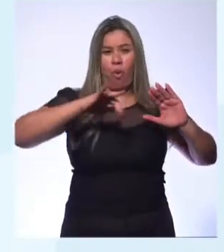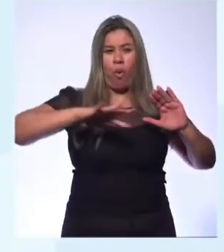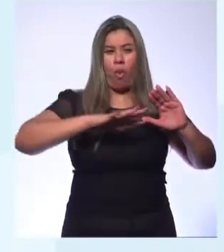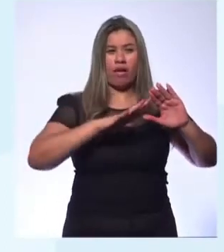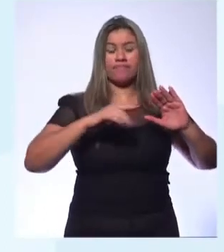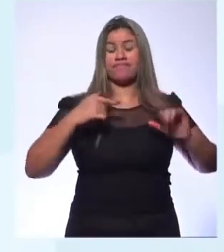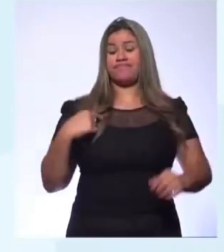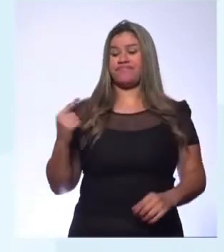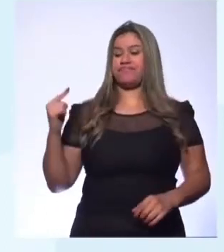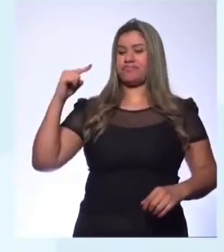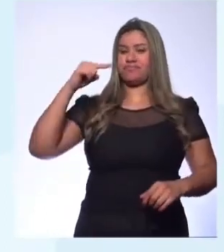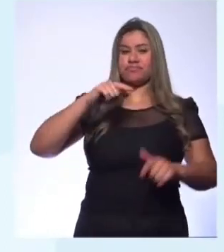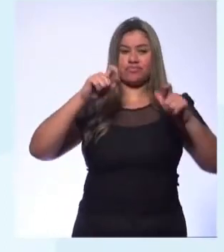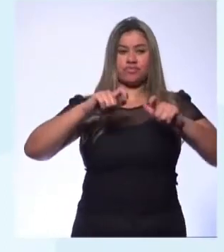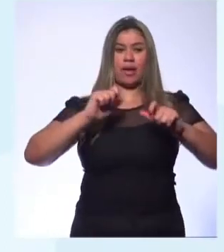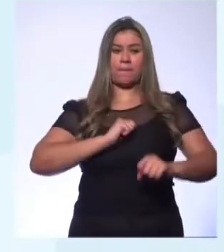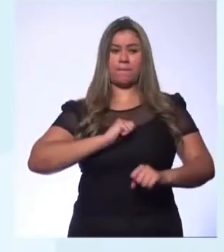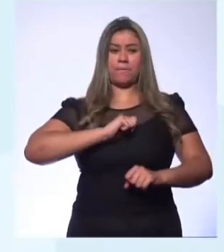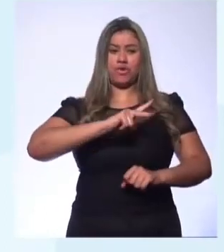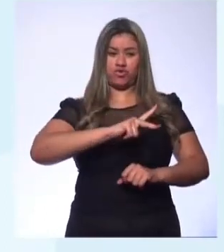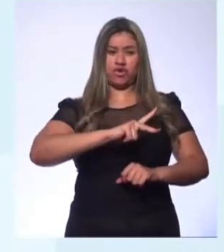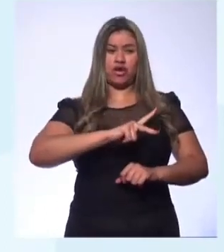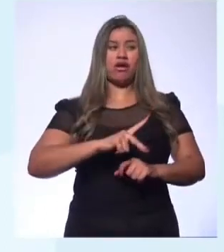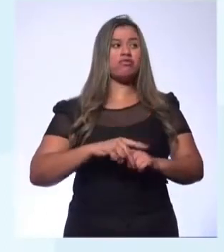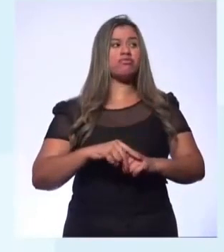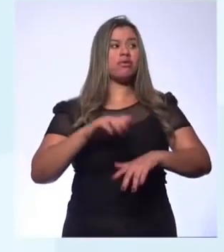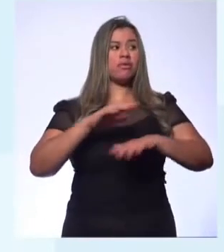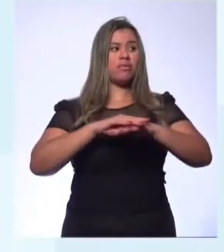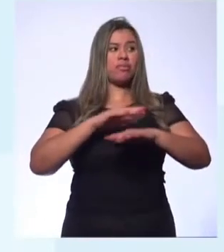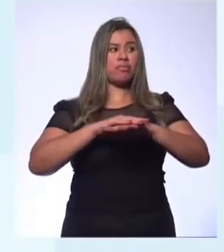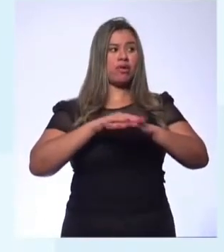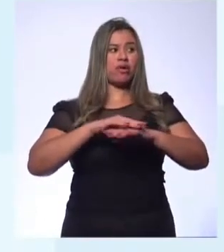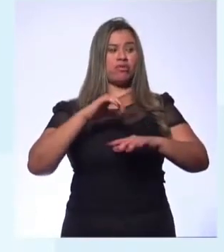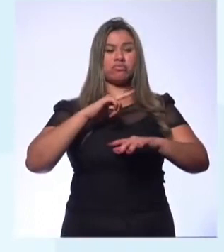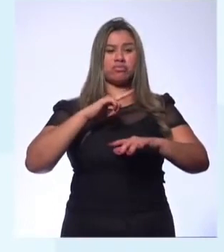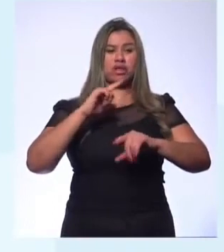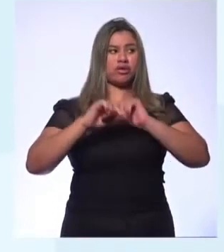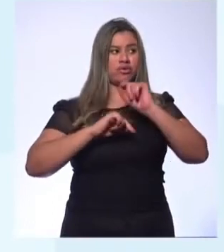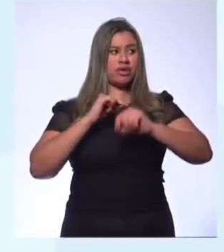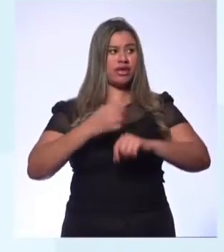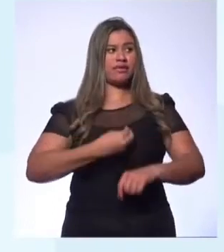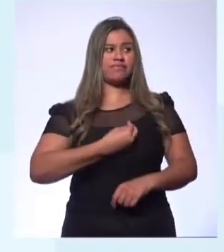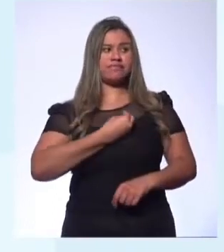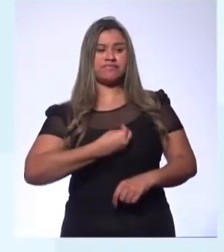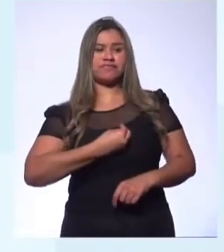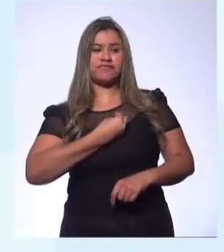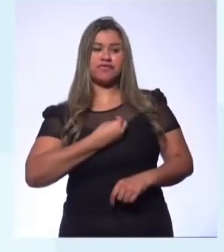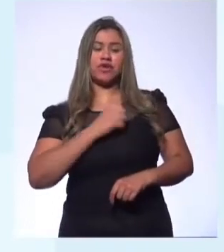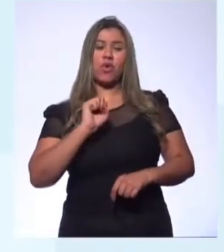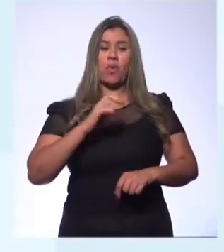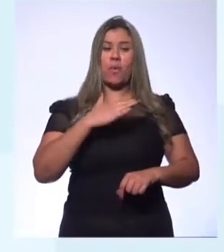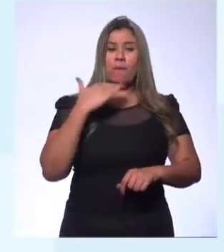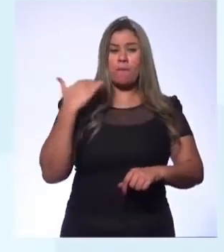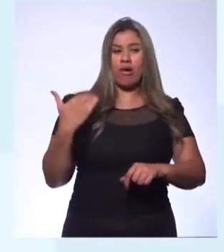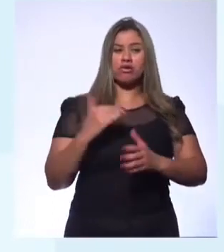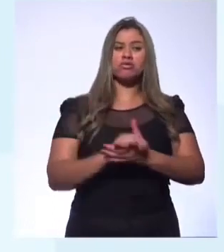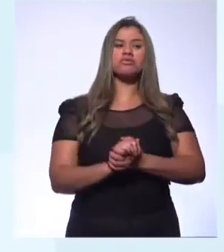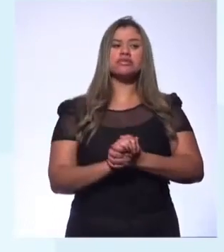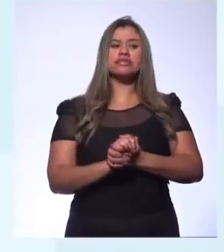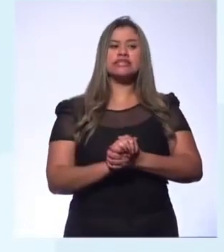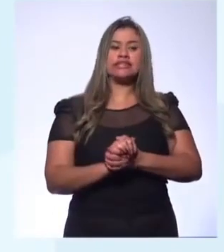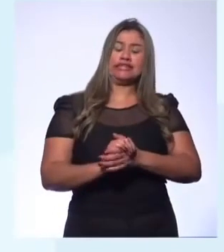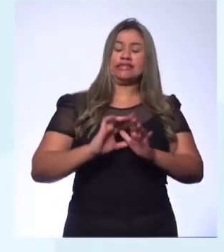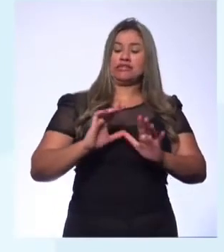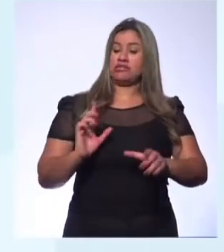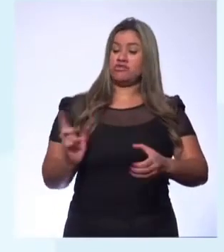Portugal. Tenho feito por lá alguma coisa pela vida ou pela morte. Torno de novo a terra